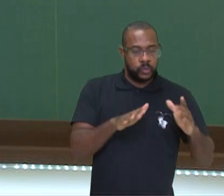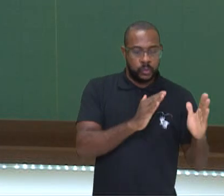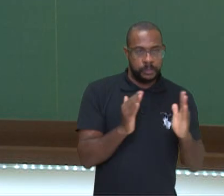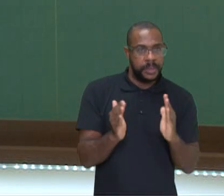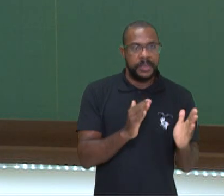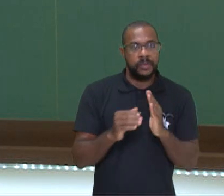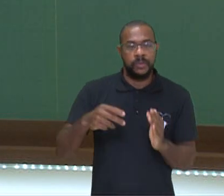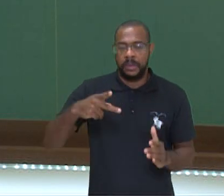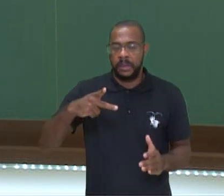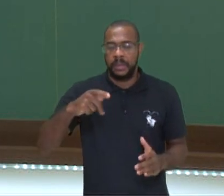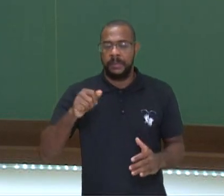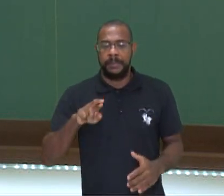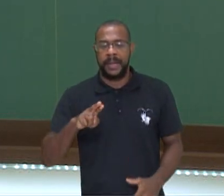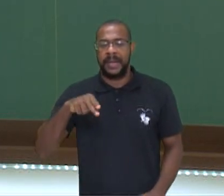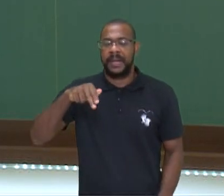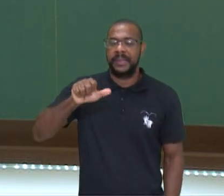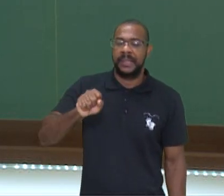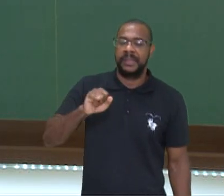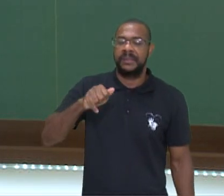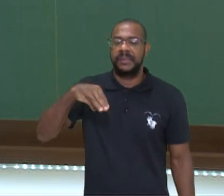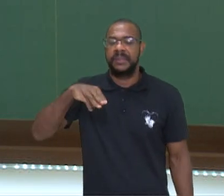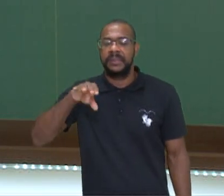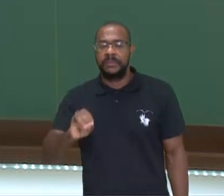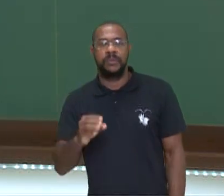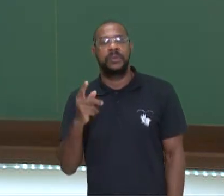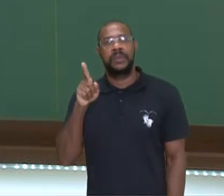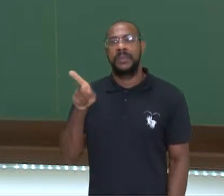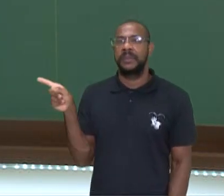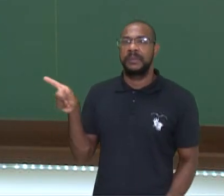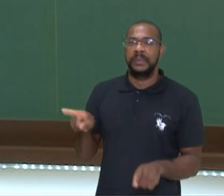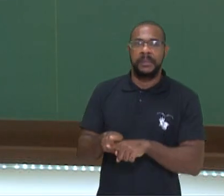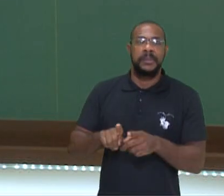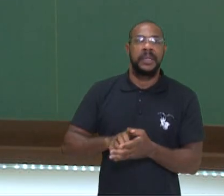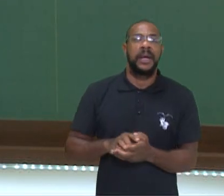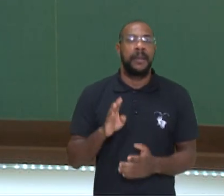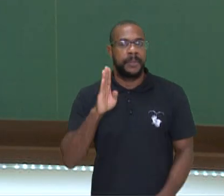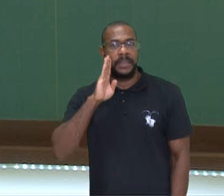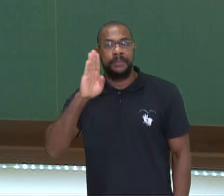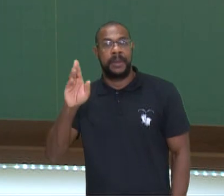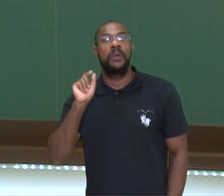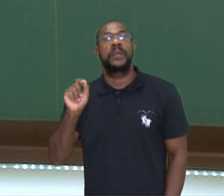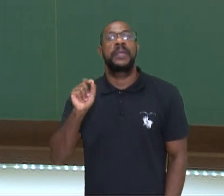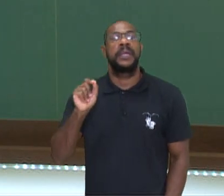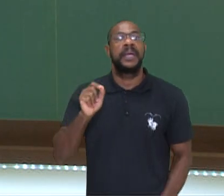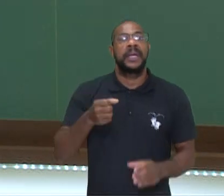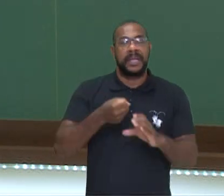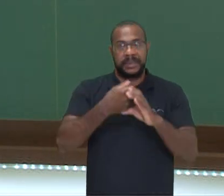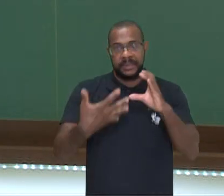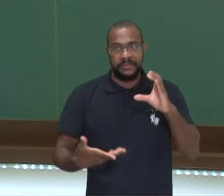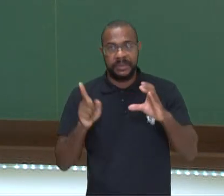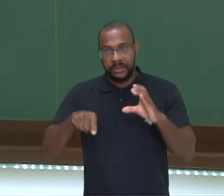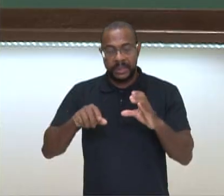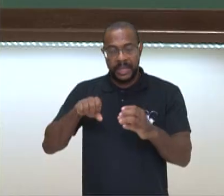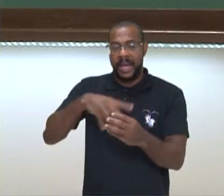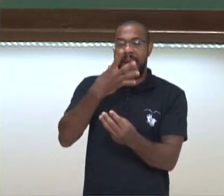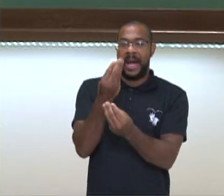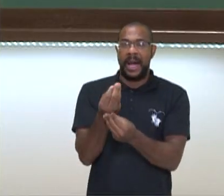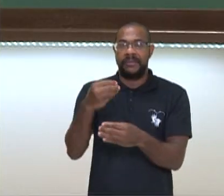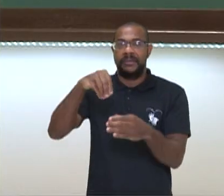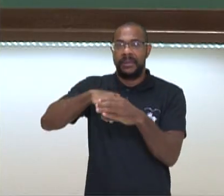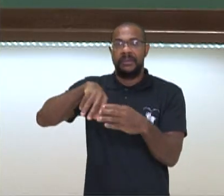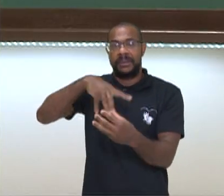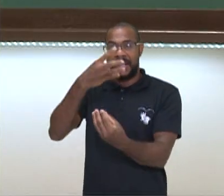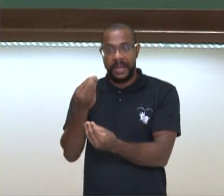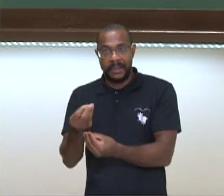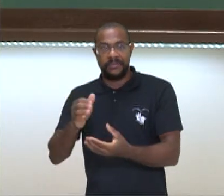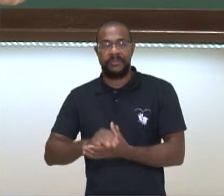parnasianismo, em que a principal característica é a arte pela arte. Eu sou a professora